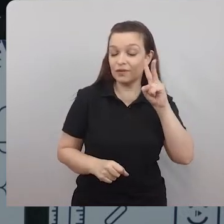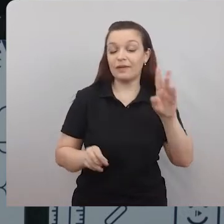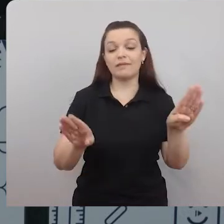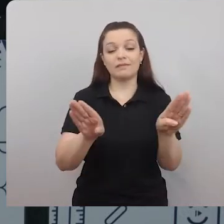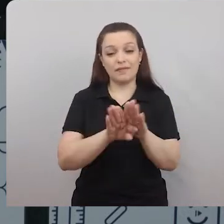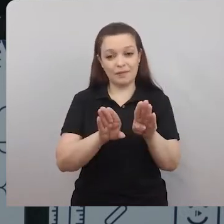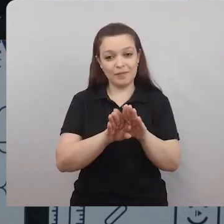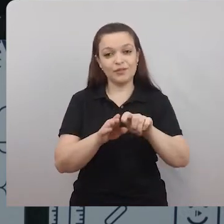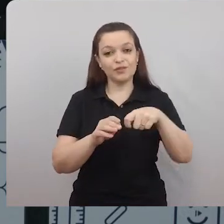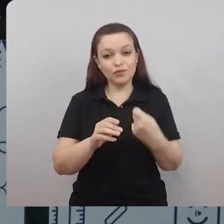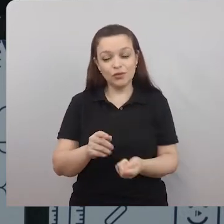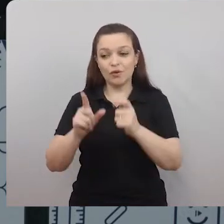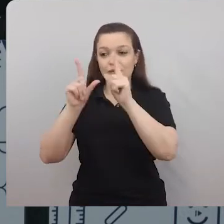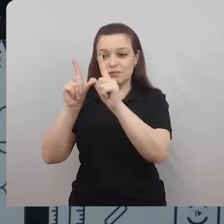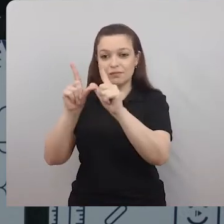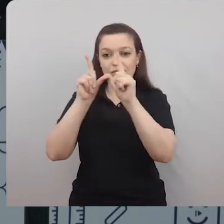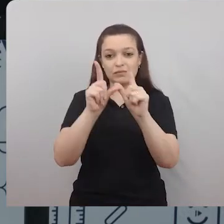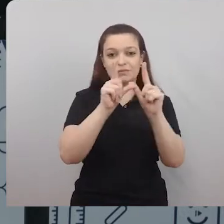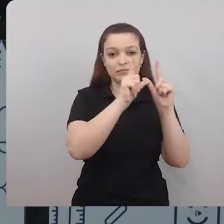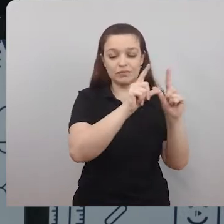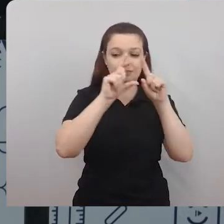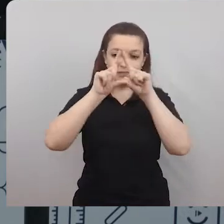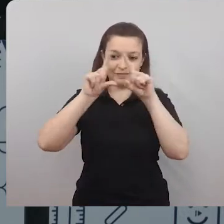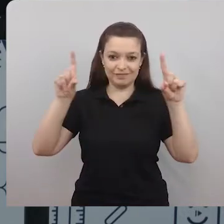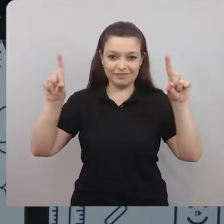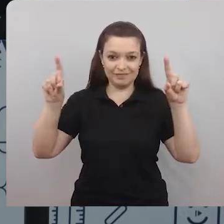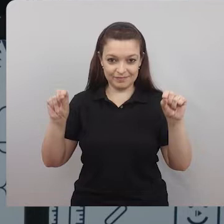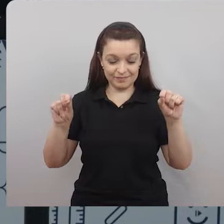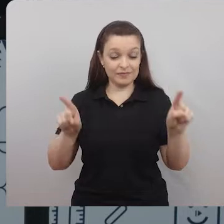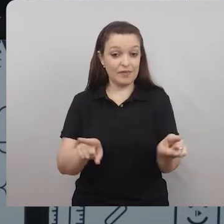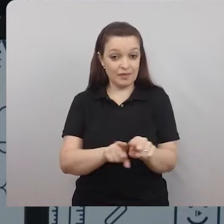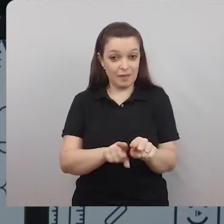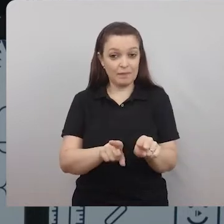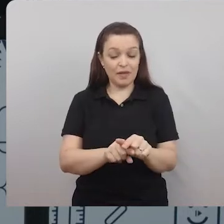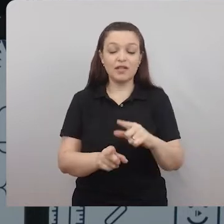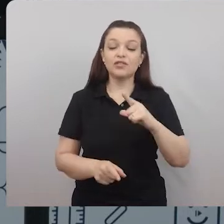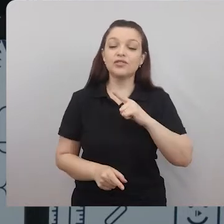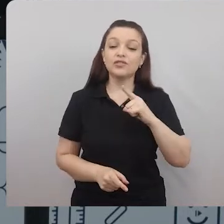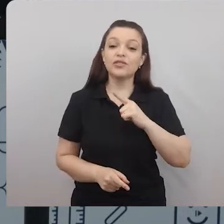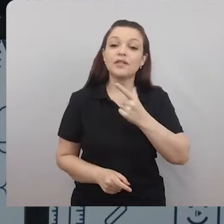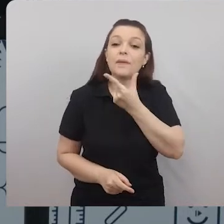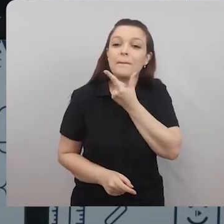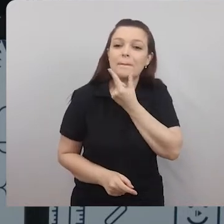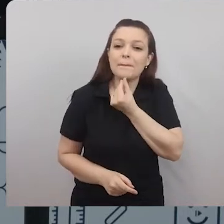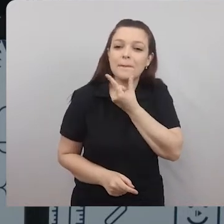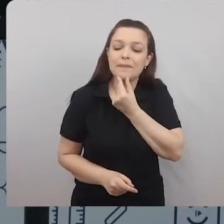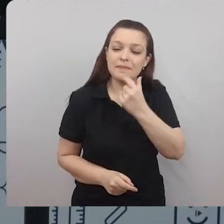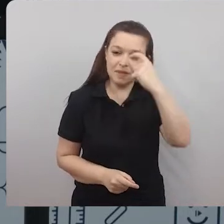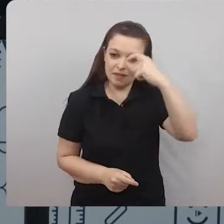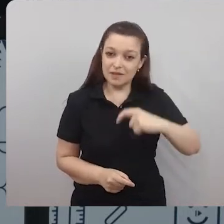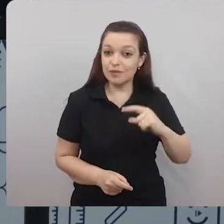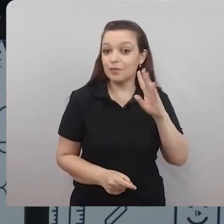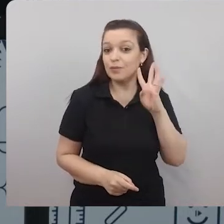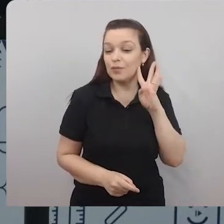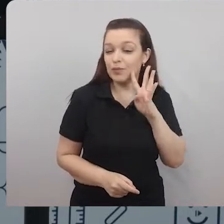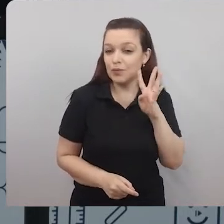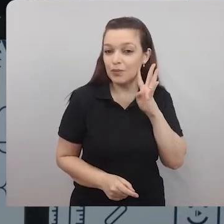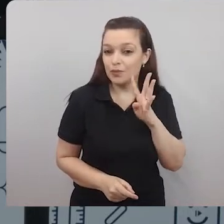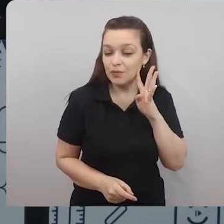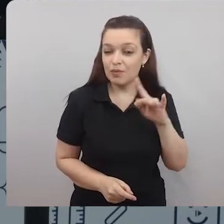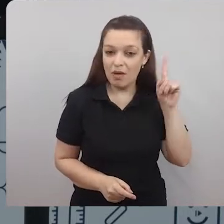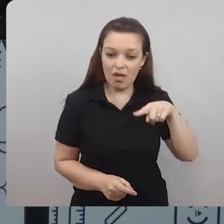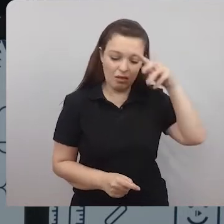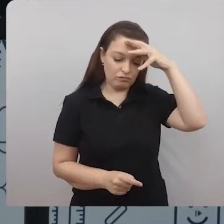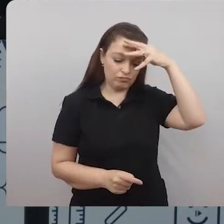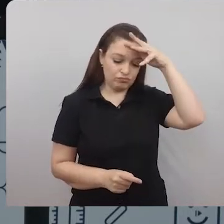uma outra história em formato de tirinha, que tinha um personagem muito legal,